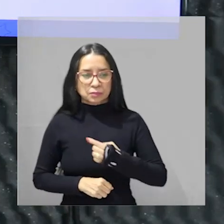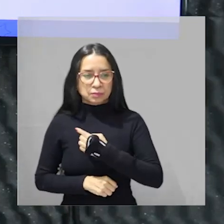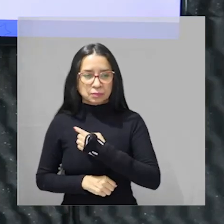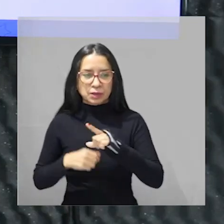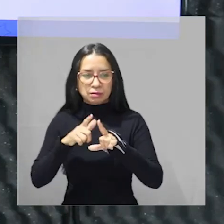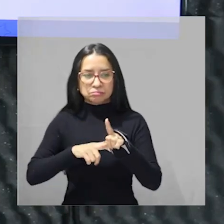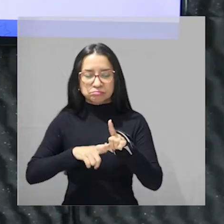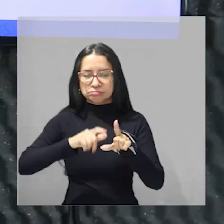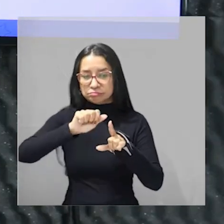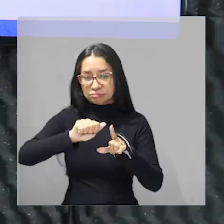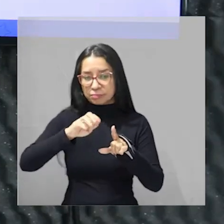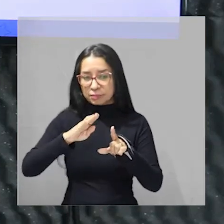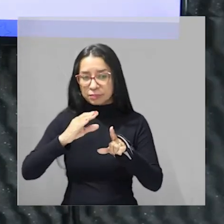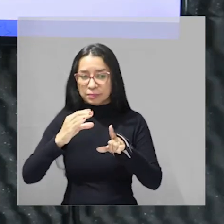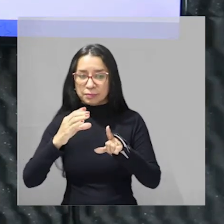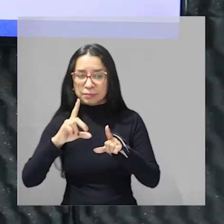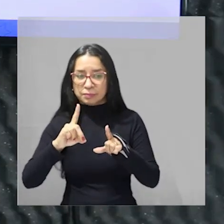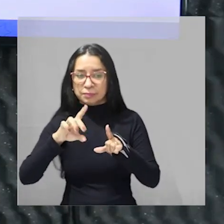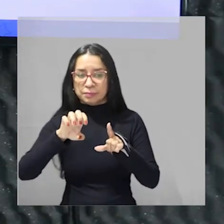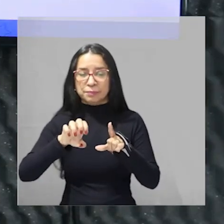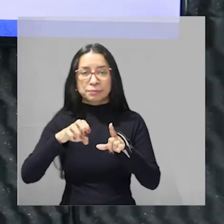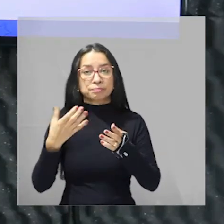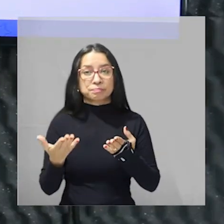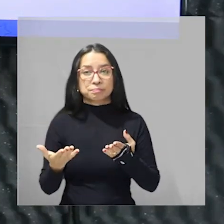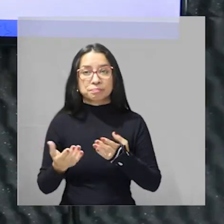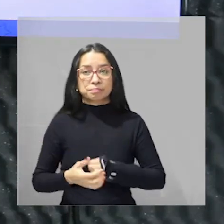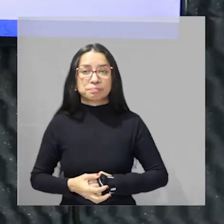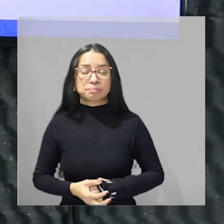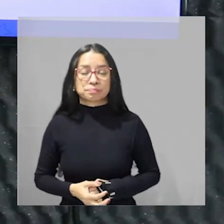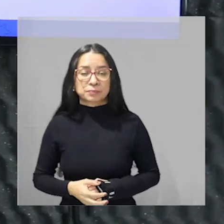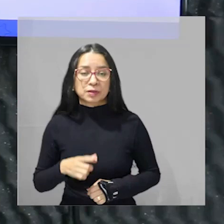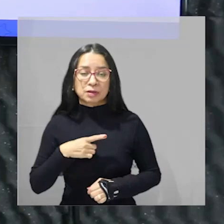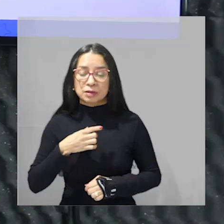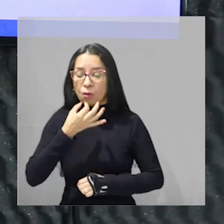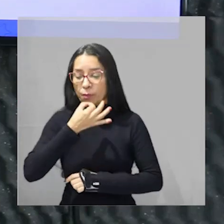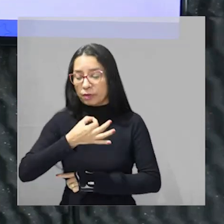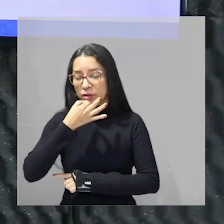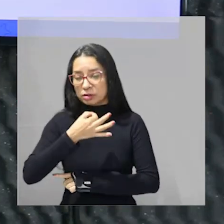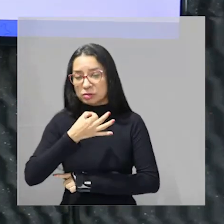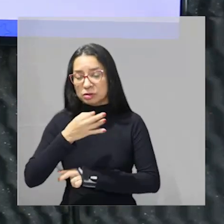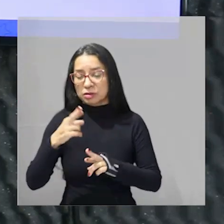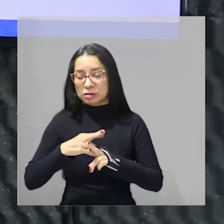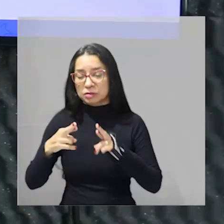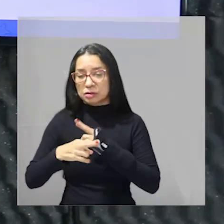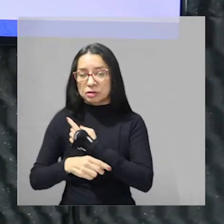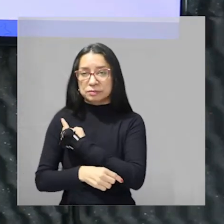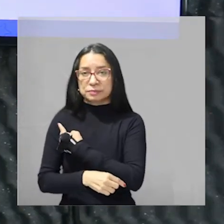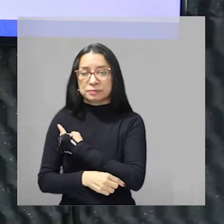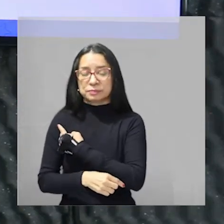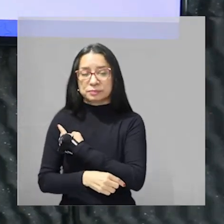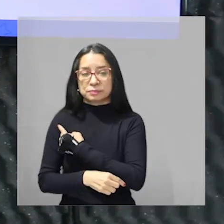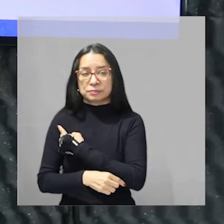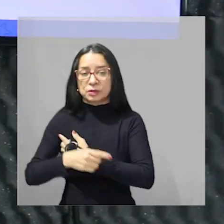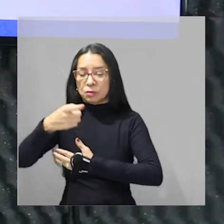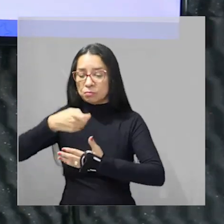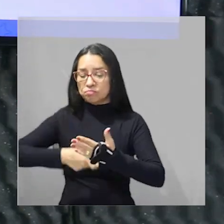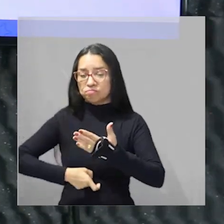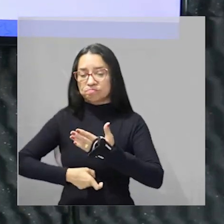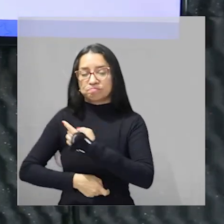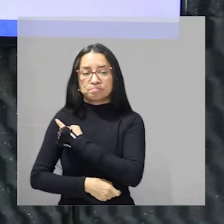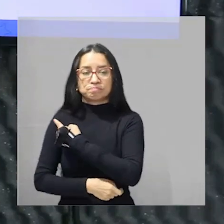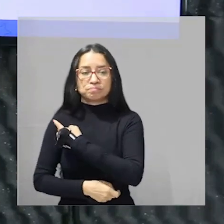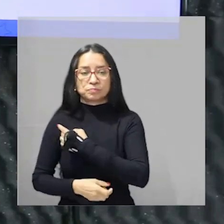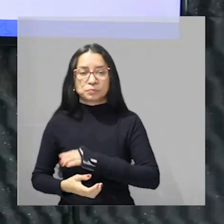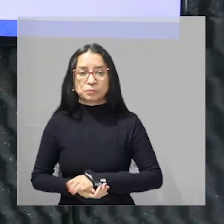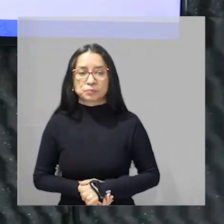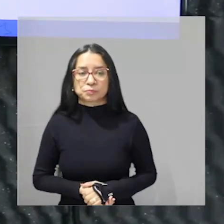disparidade econômica ou complementariedade comercial? Existe uma crítica acerca disso. Vamos agora para o texto. Diz o seguinte,